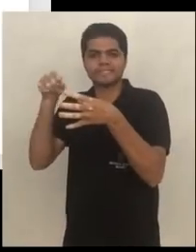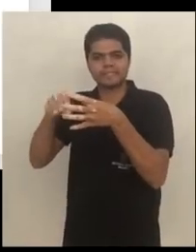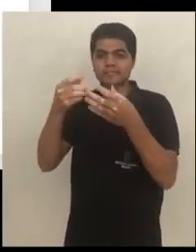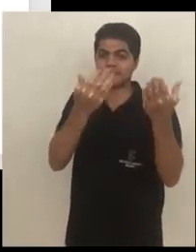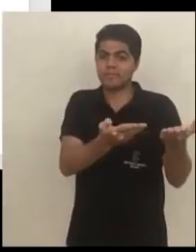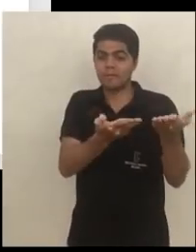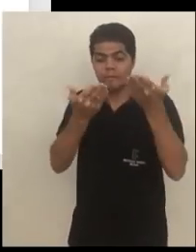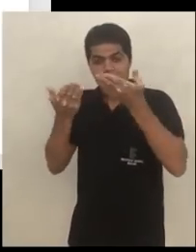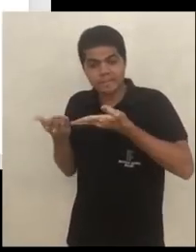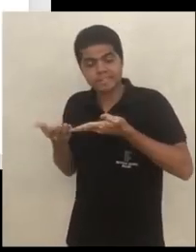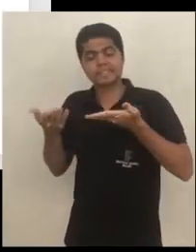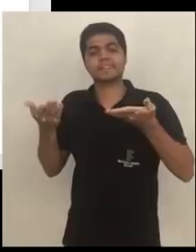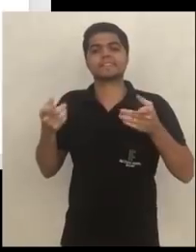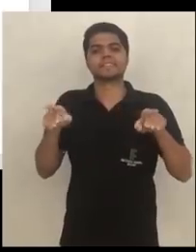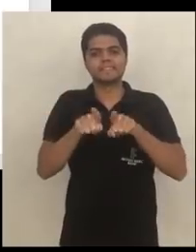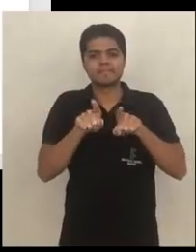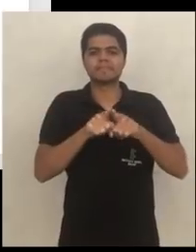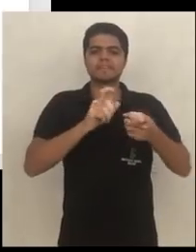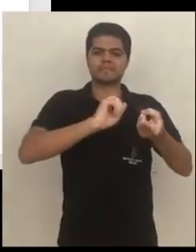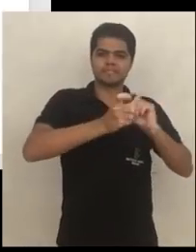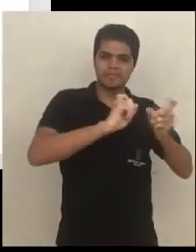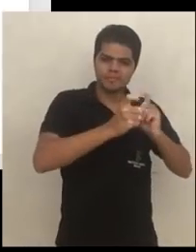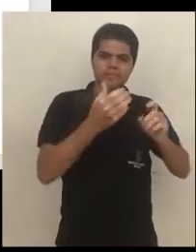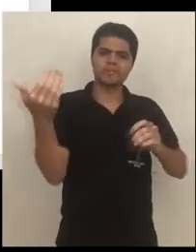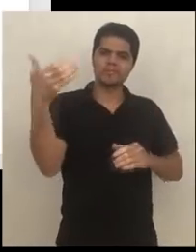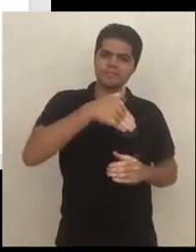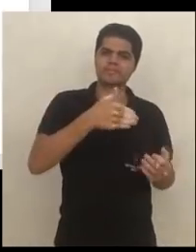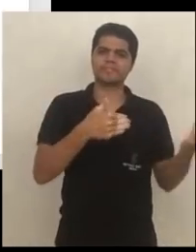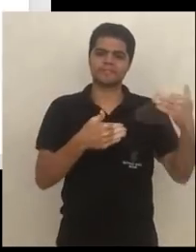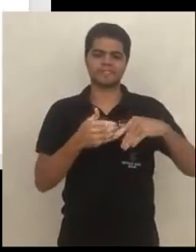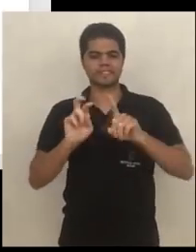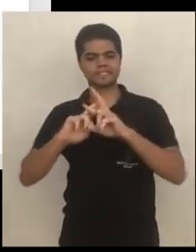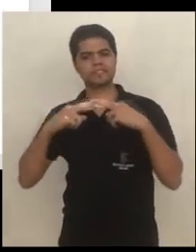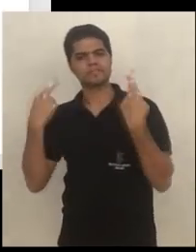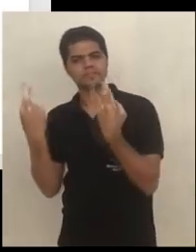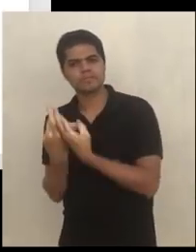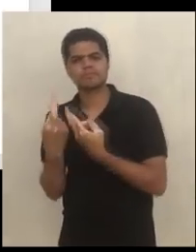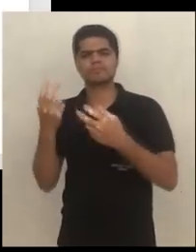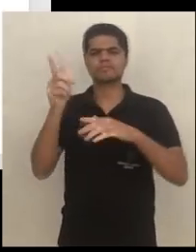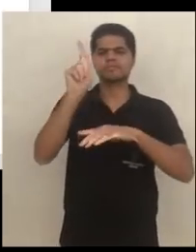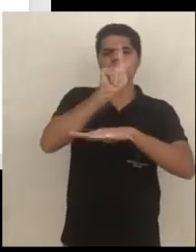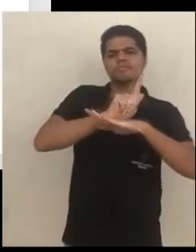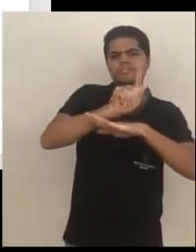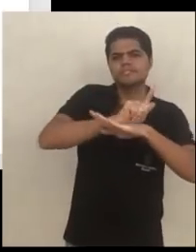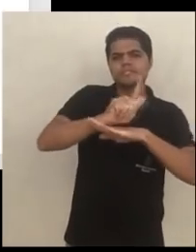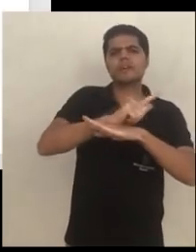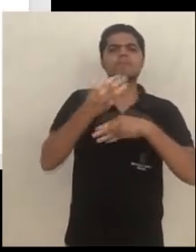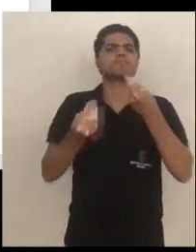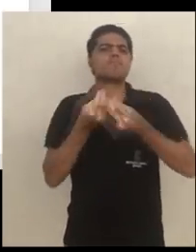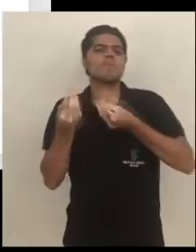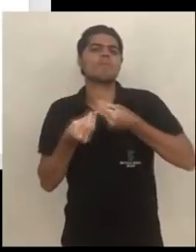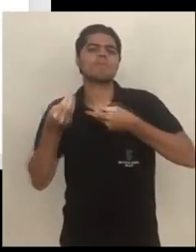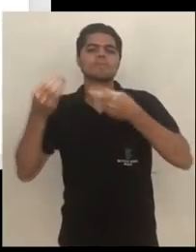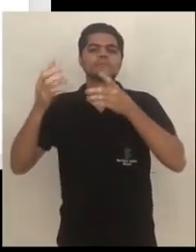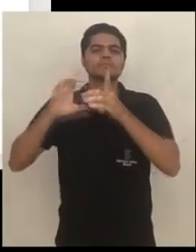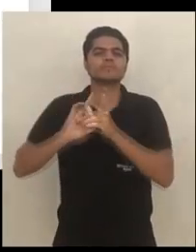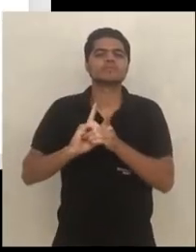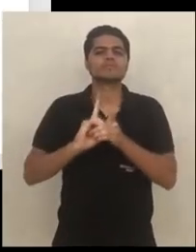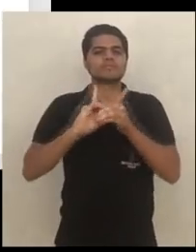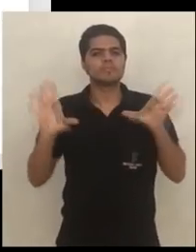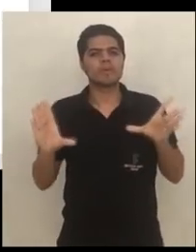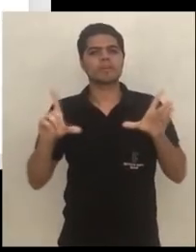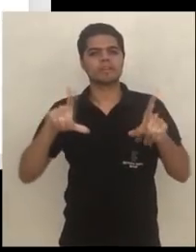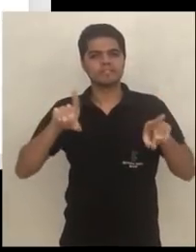para participar das nossas reuniões e pensar nessas gestões democráticas das políticas públicas,